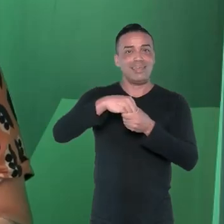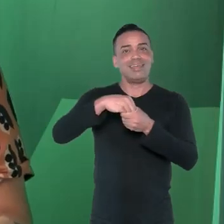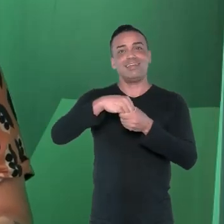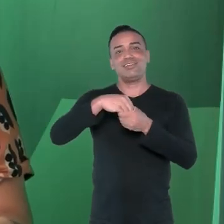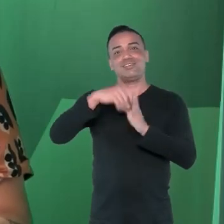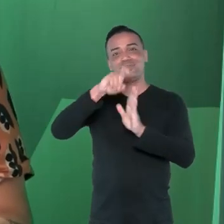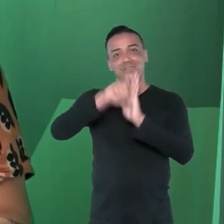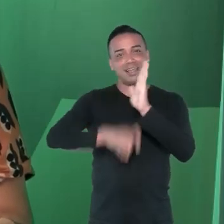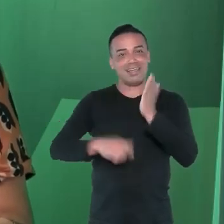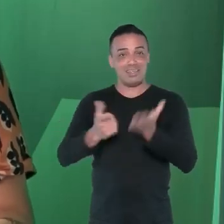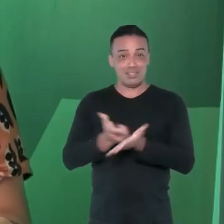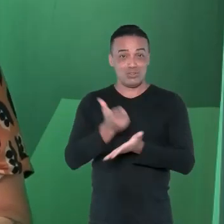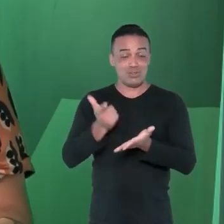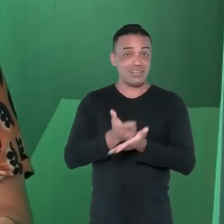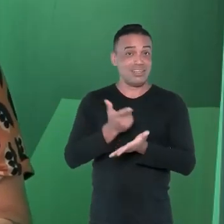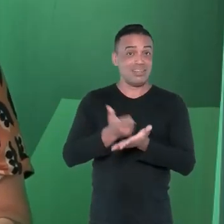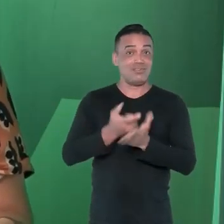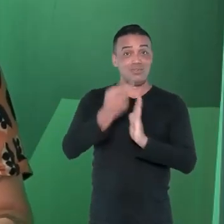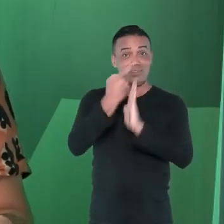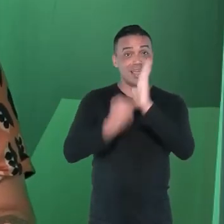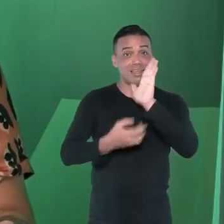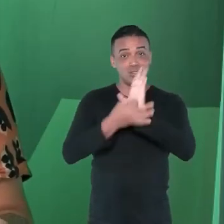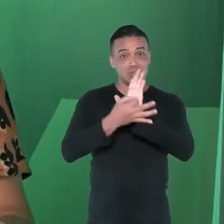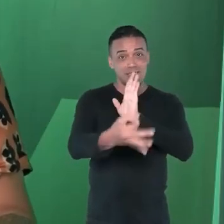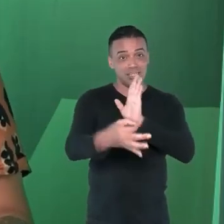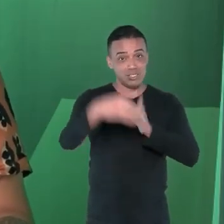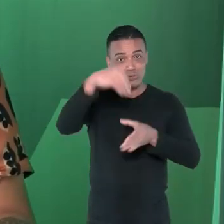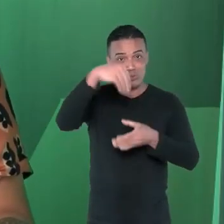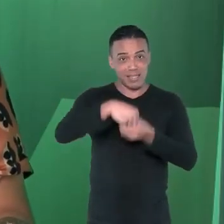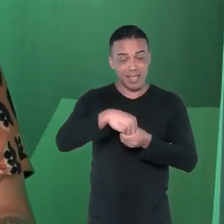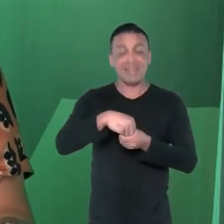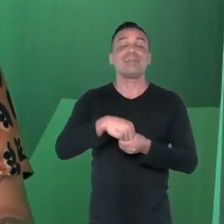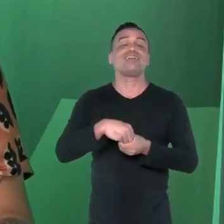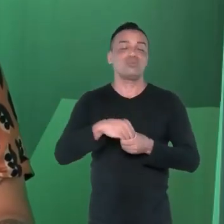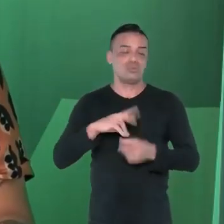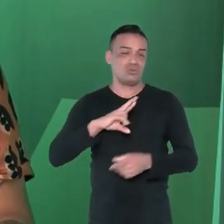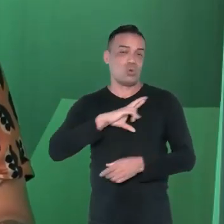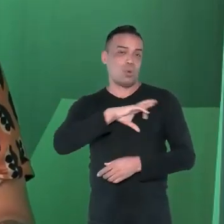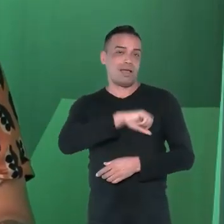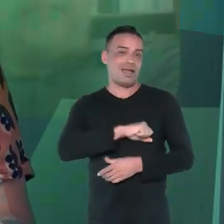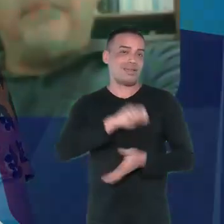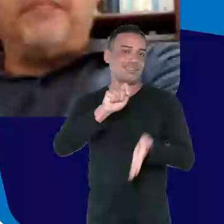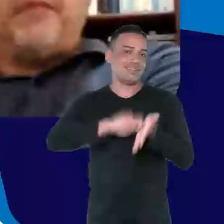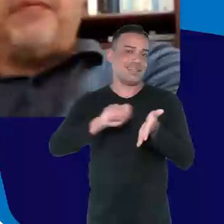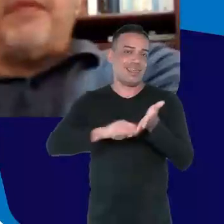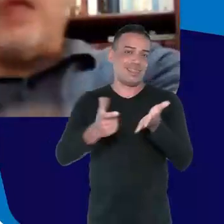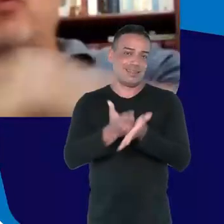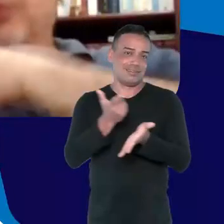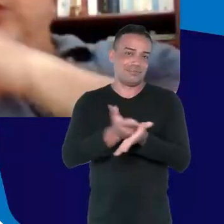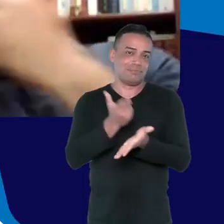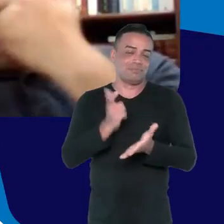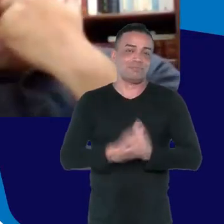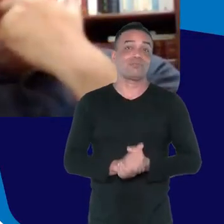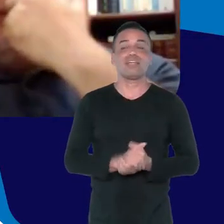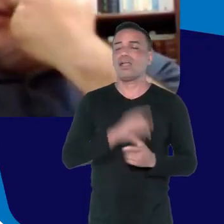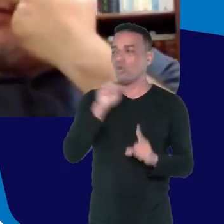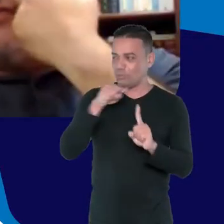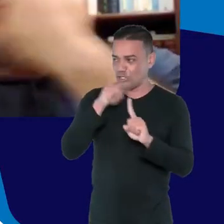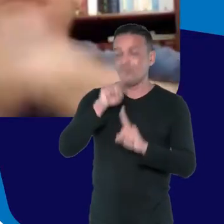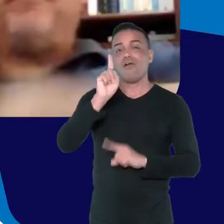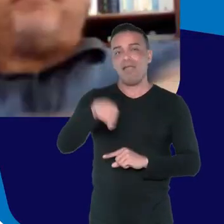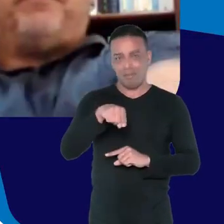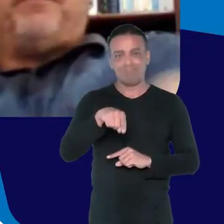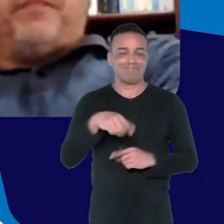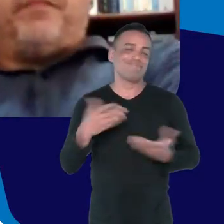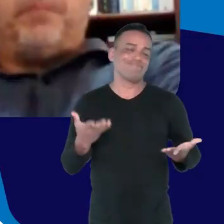trabalha o texto crítico, né? O seu texto crítico dentro do romance. O objetivo foi esse mesmo,